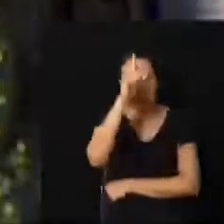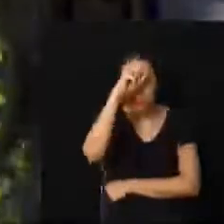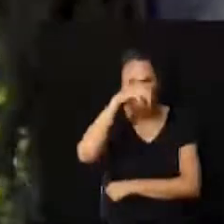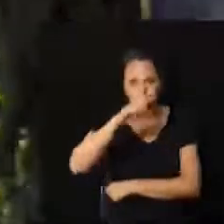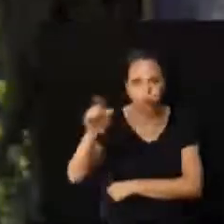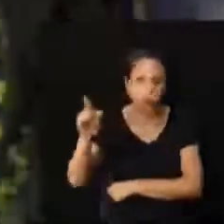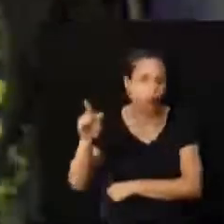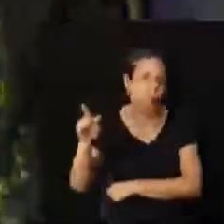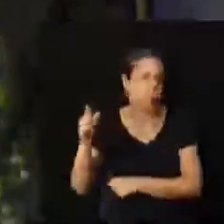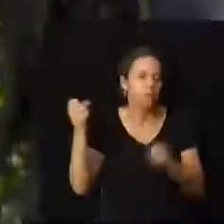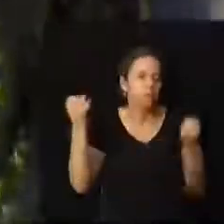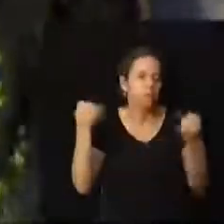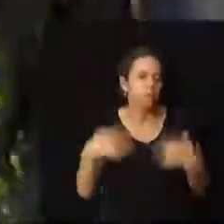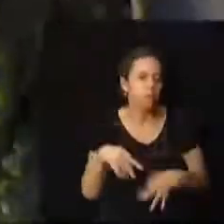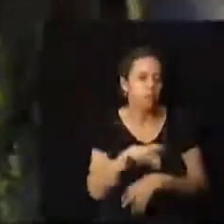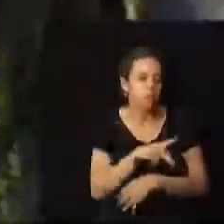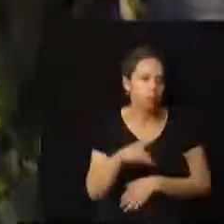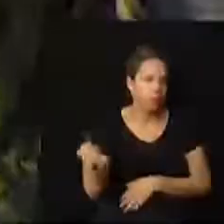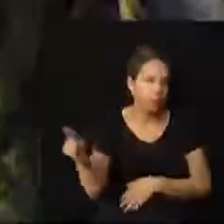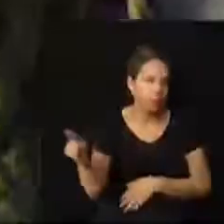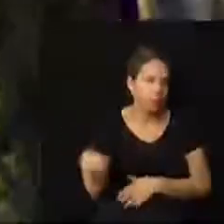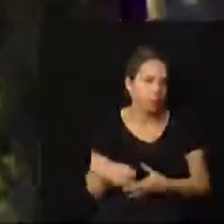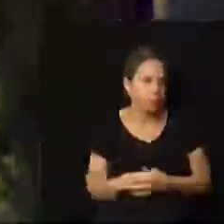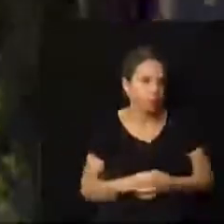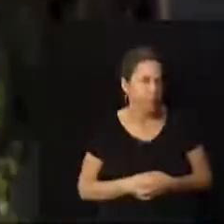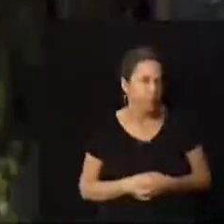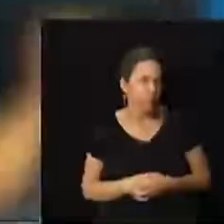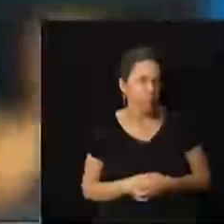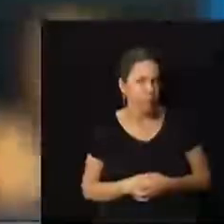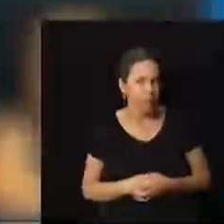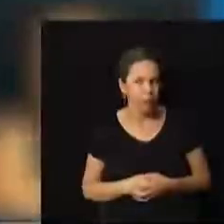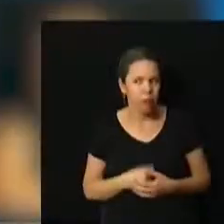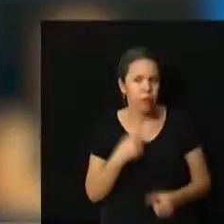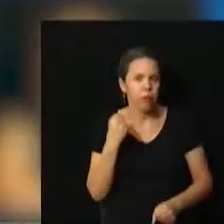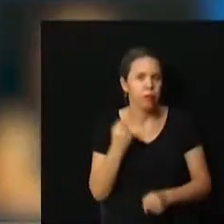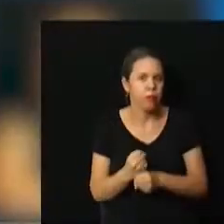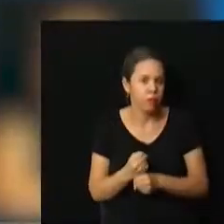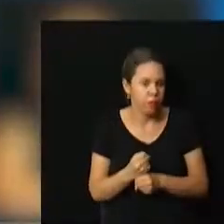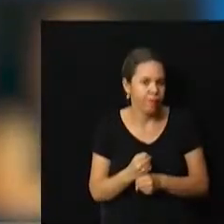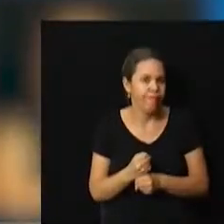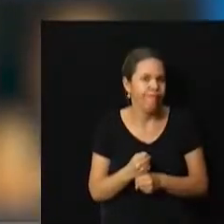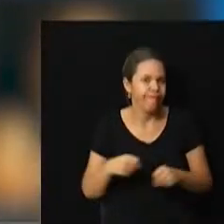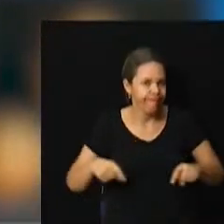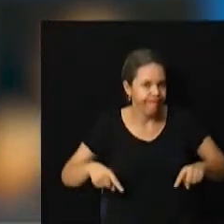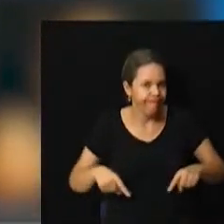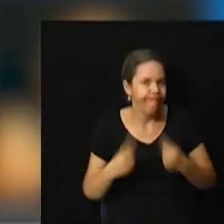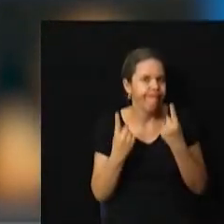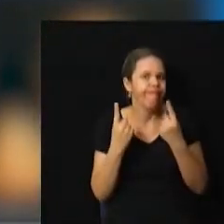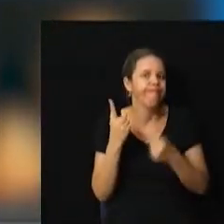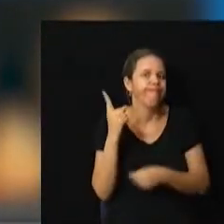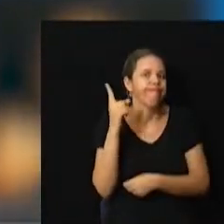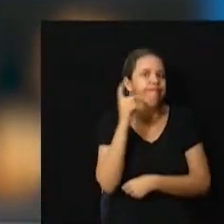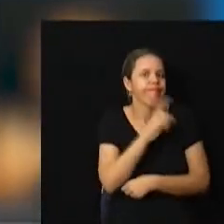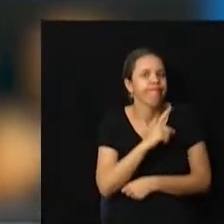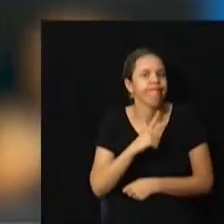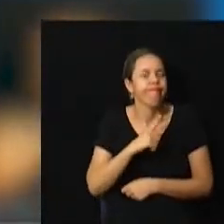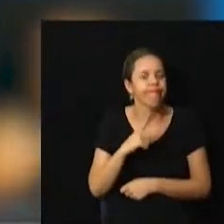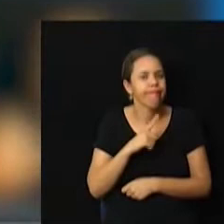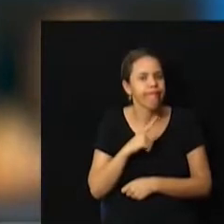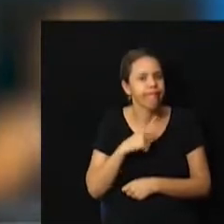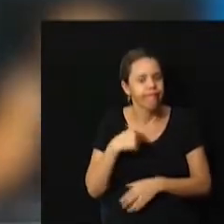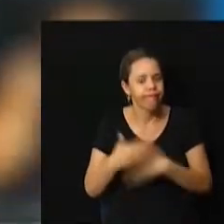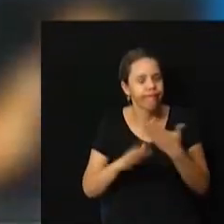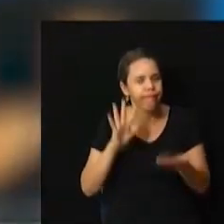situação do Mário Gatti foi abordada pelo presidente da rede. Esse ano de pandemia foi um ano extremamente desafiador.